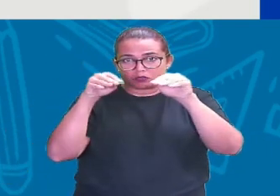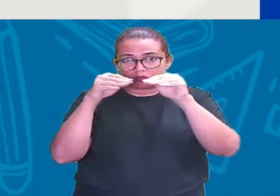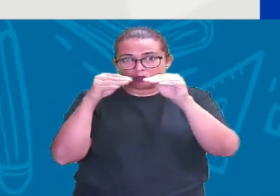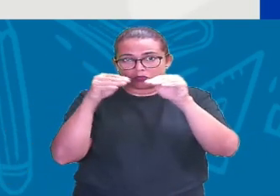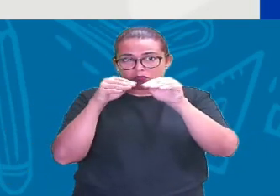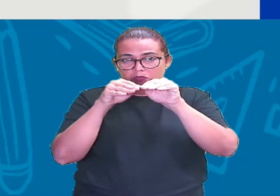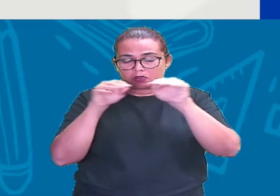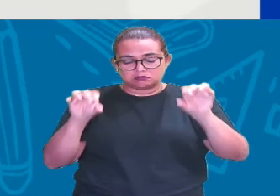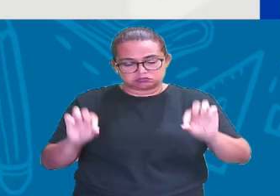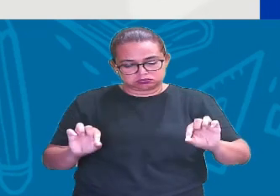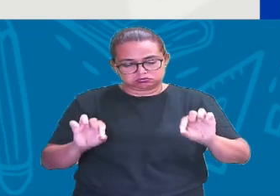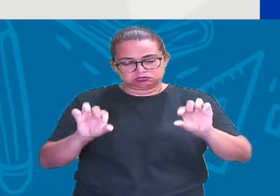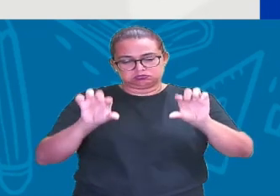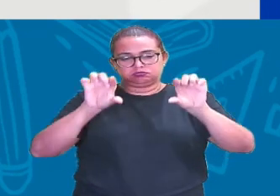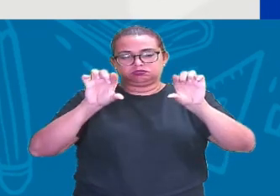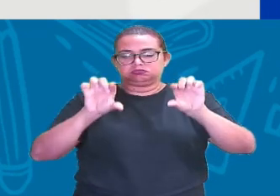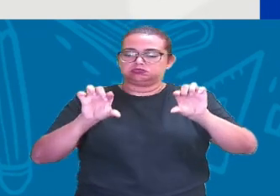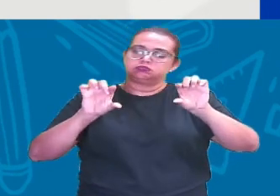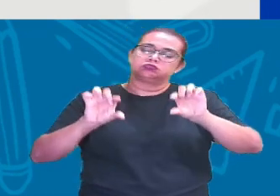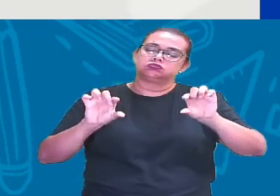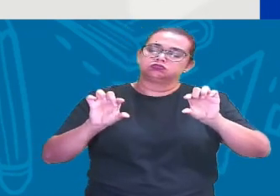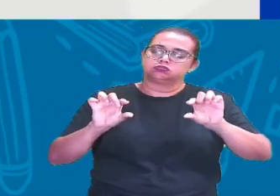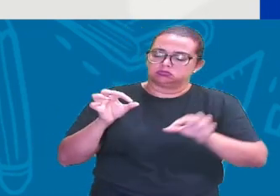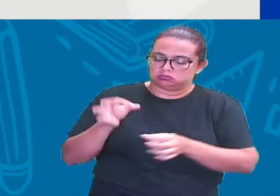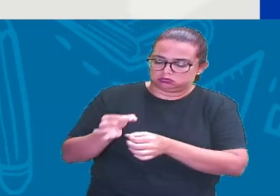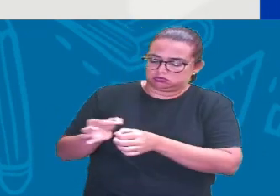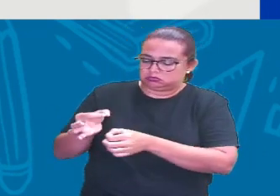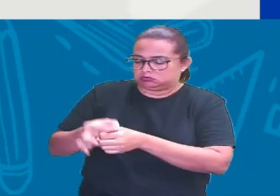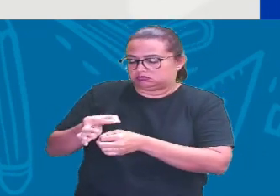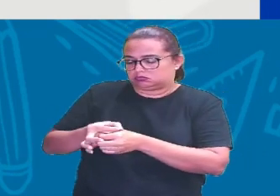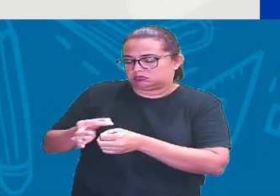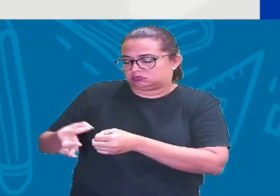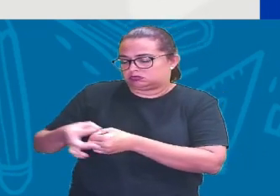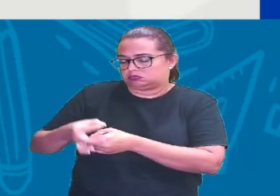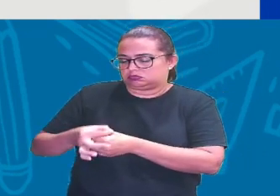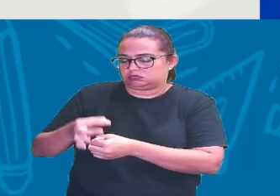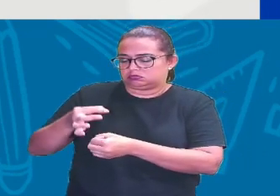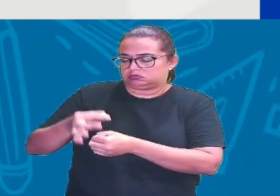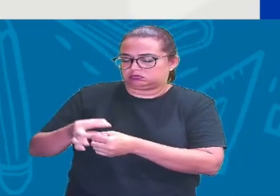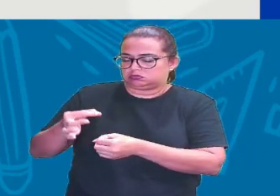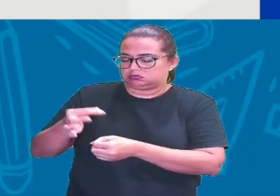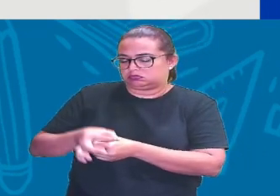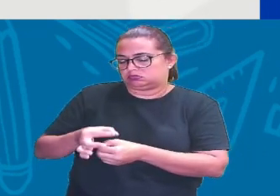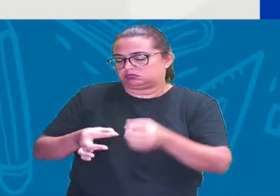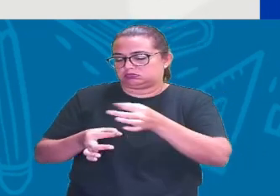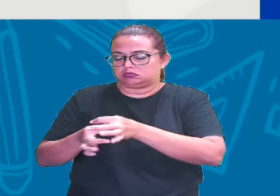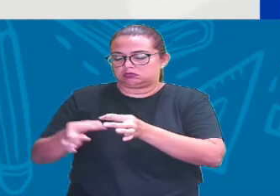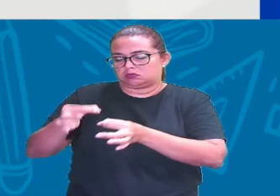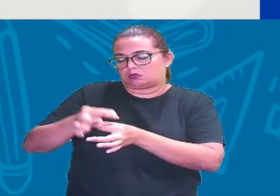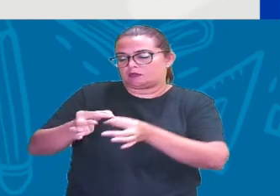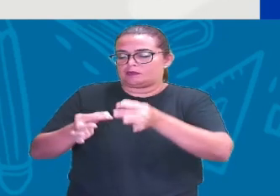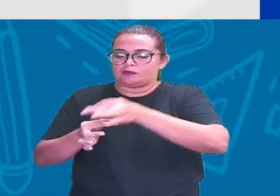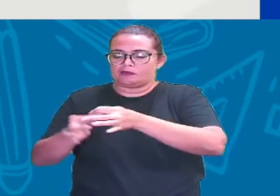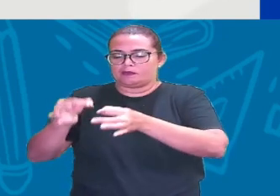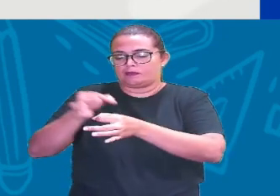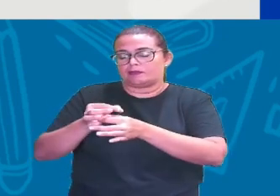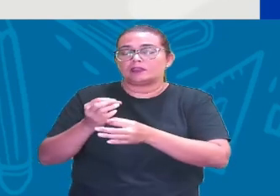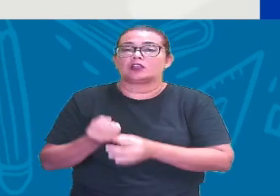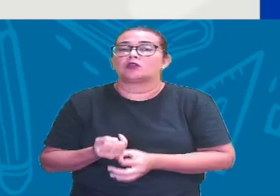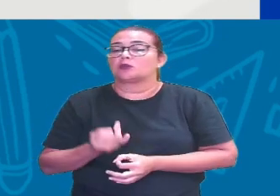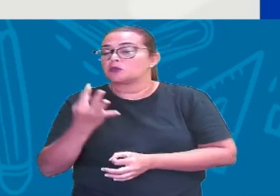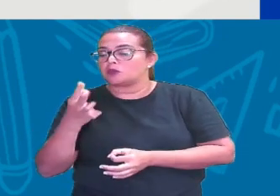em comum. Então, o menor número possível de pilhas é, se ela vai